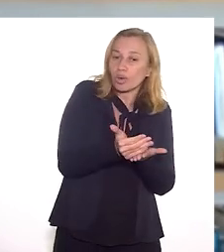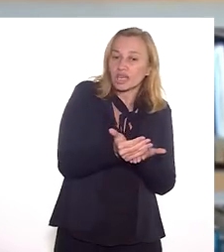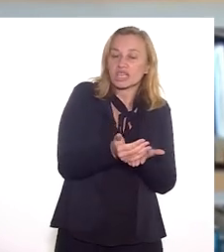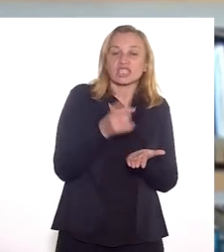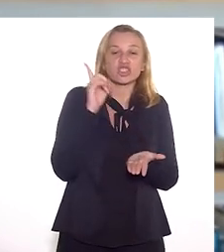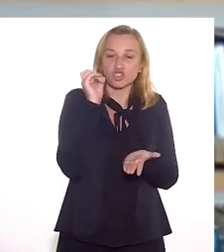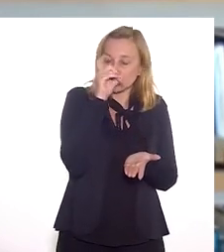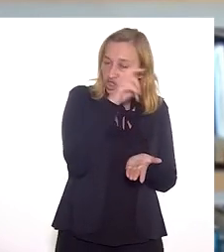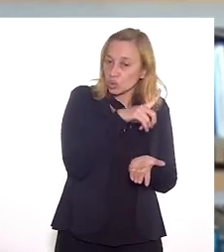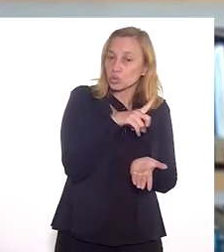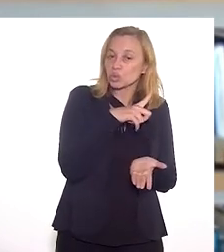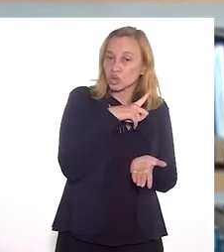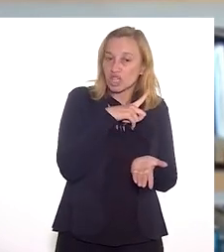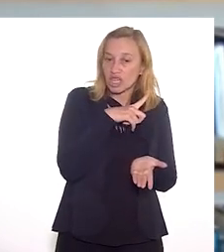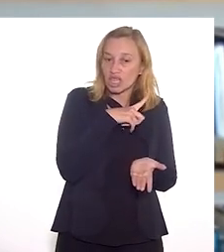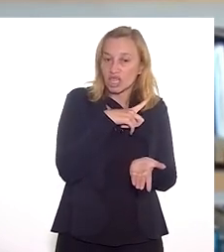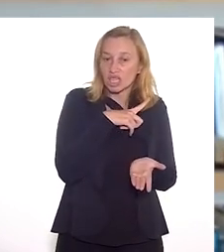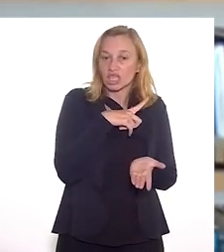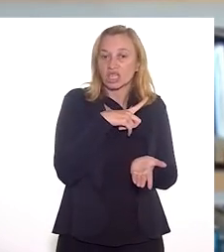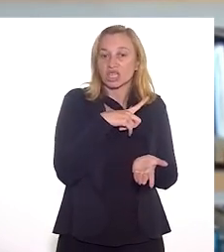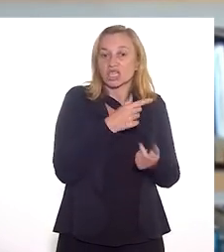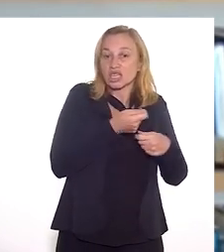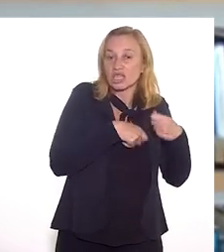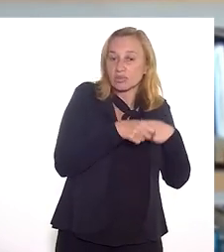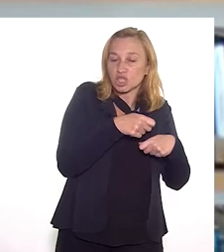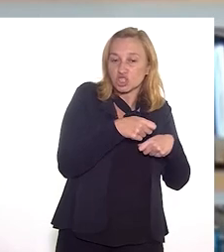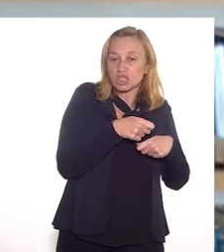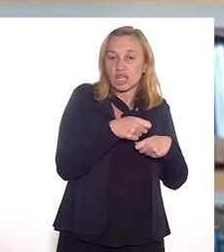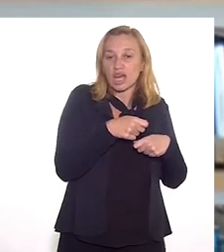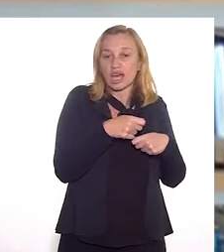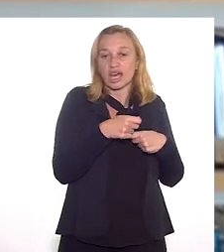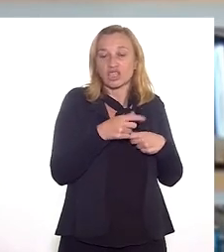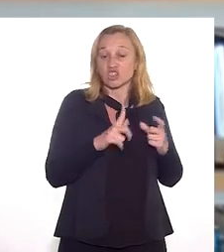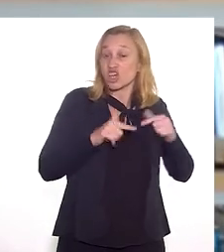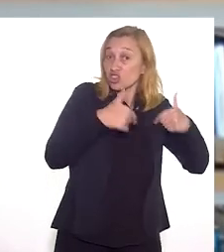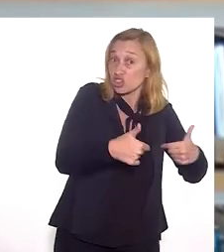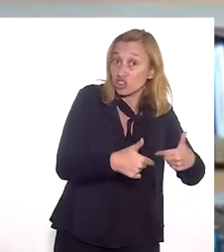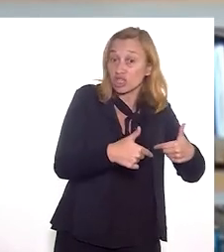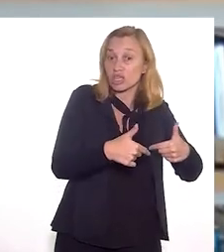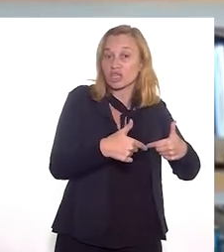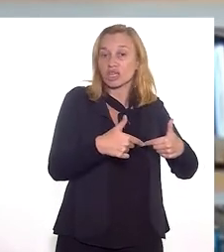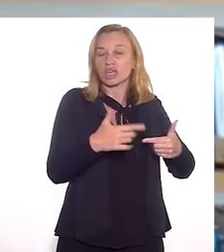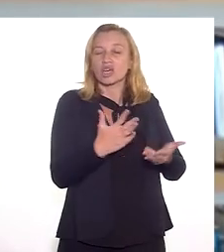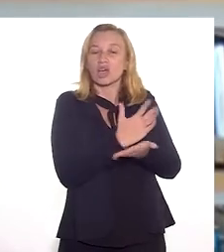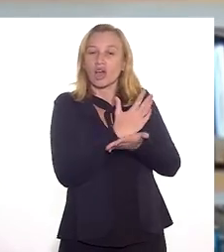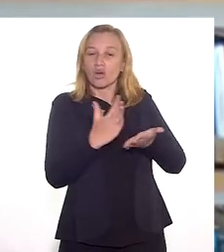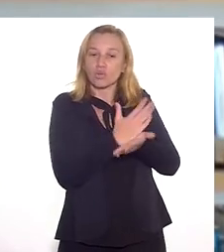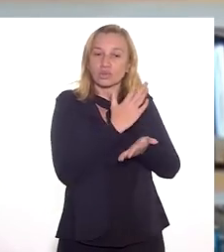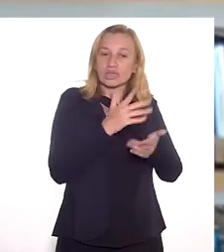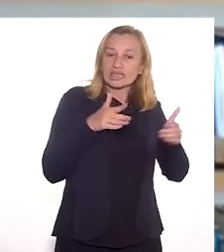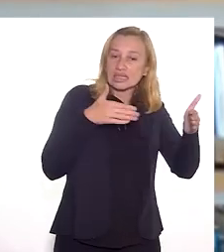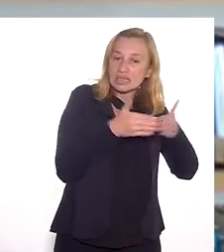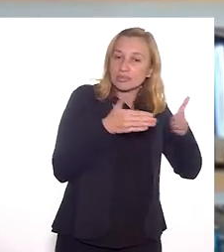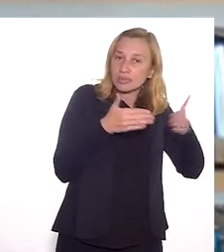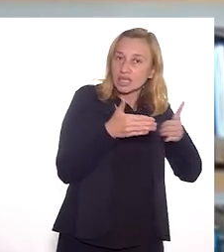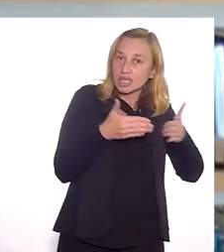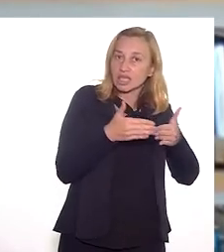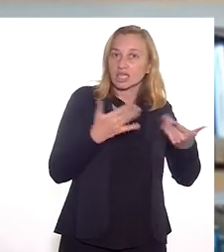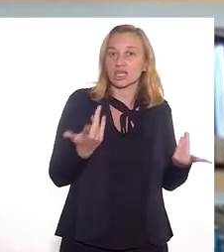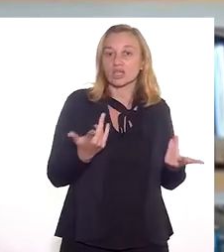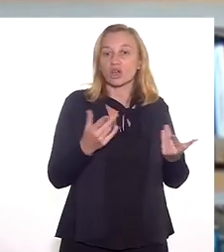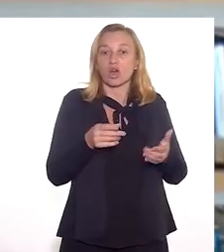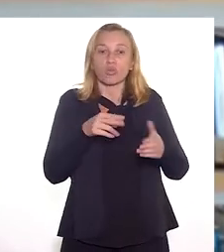ter dificuldade de se autogerir, de autodeterminação, começam a ter algumas restrições ou em razão